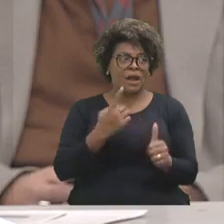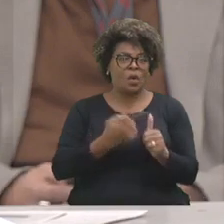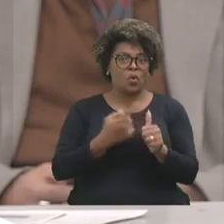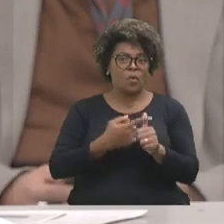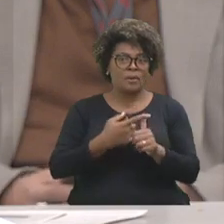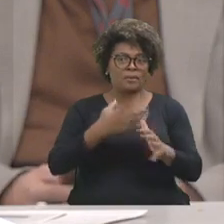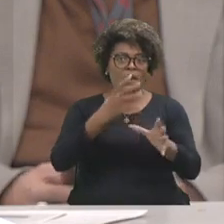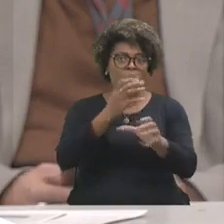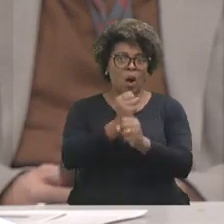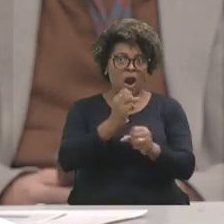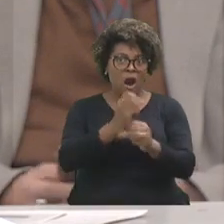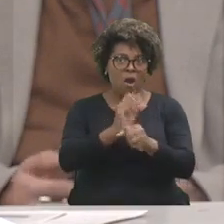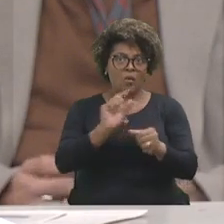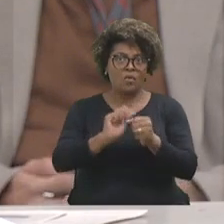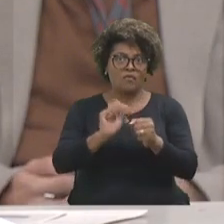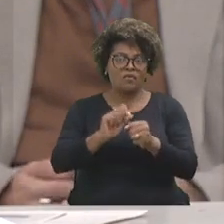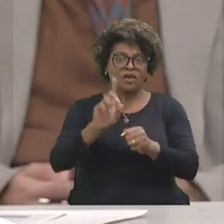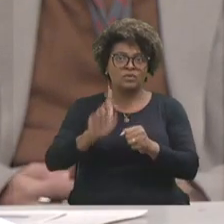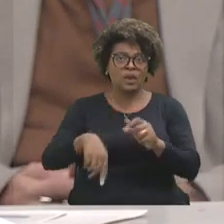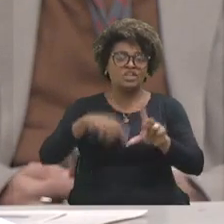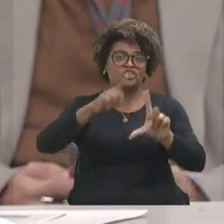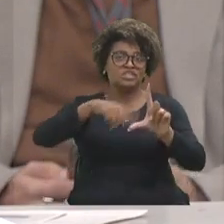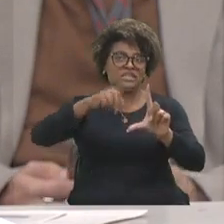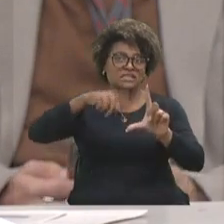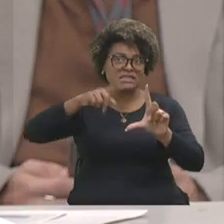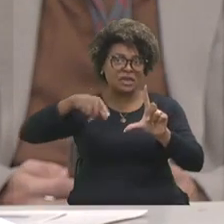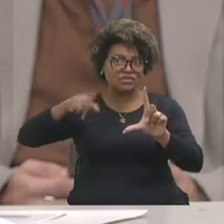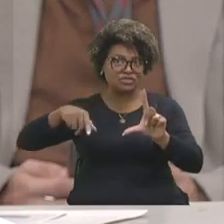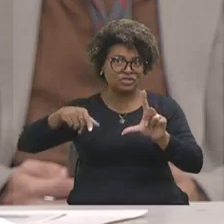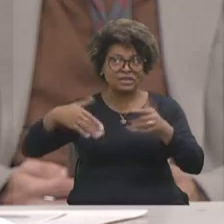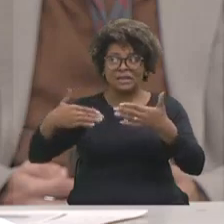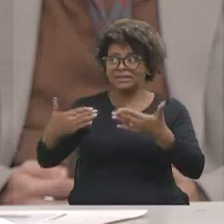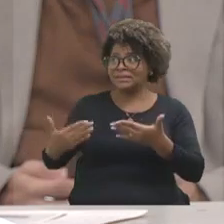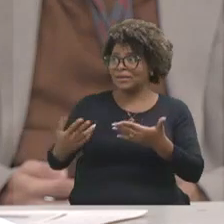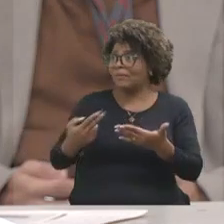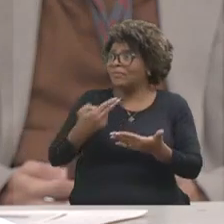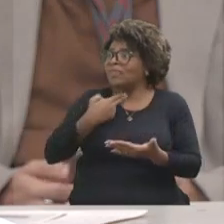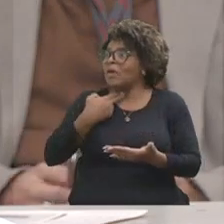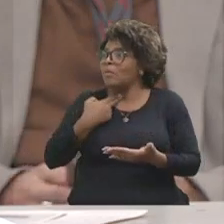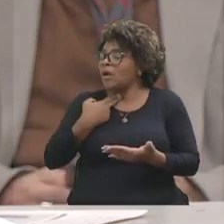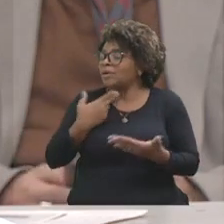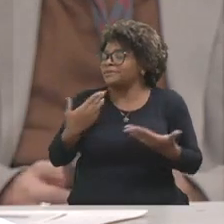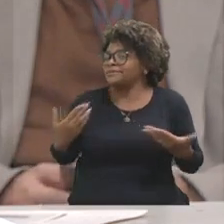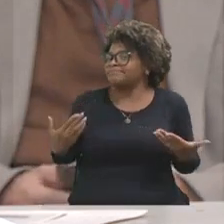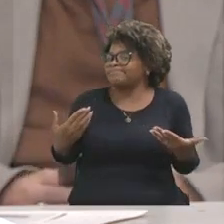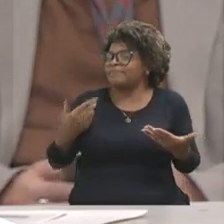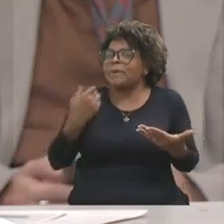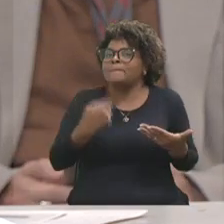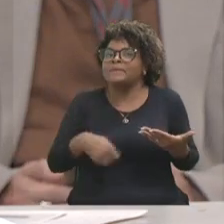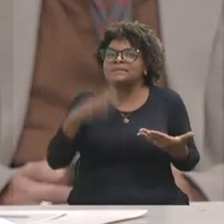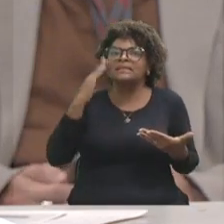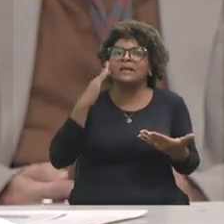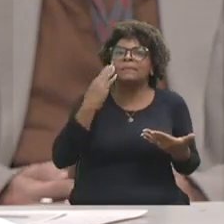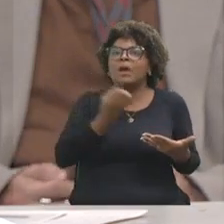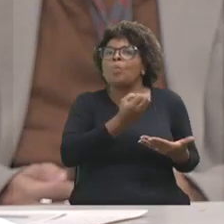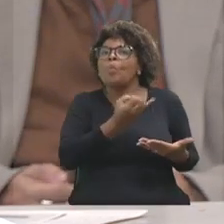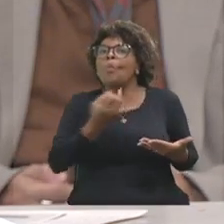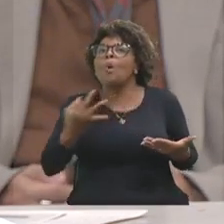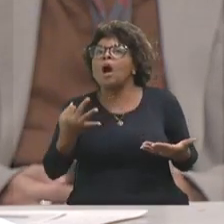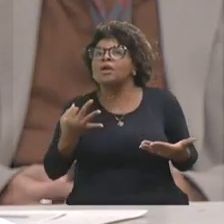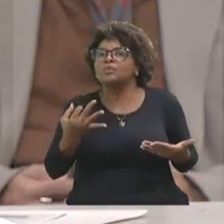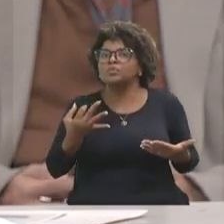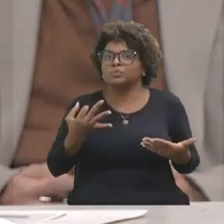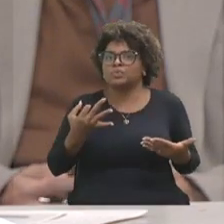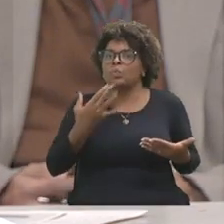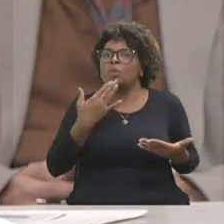foi um cálculo estatístico ou seja não pode ser nós temos que saber quantos são Qual que é a diferença para o peso